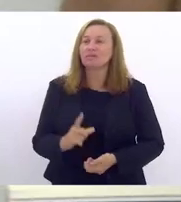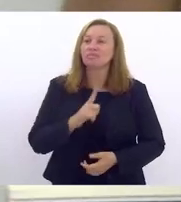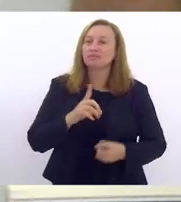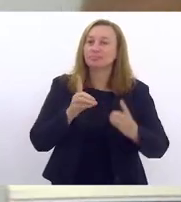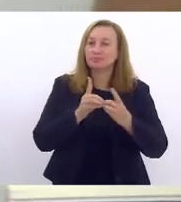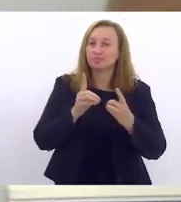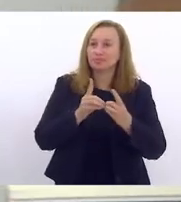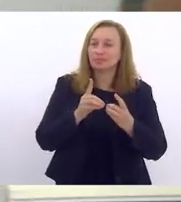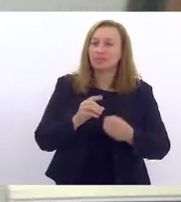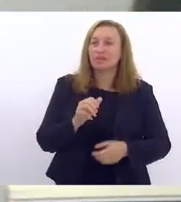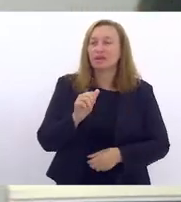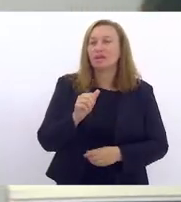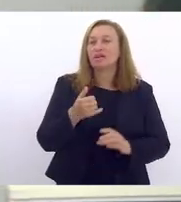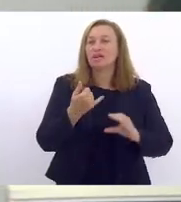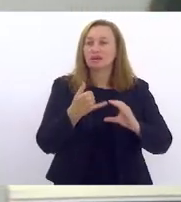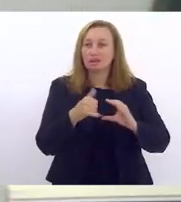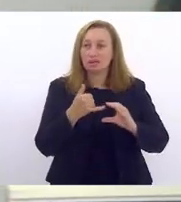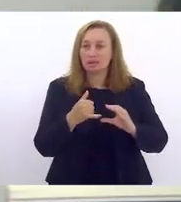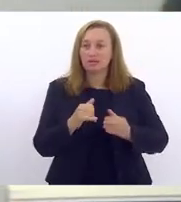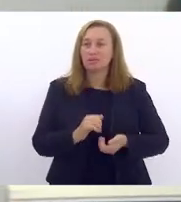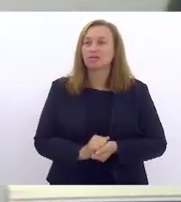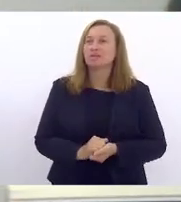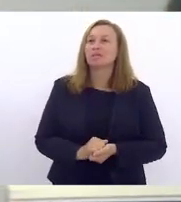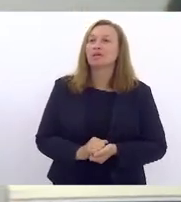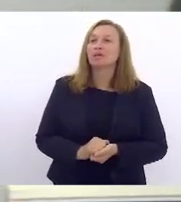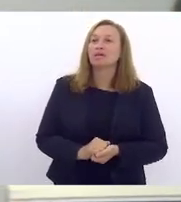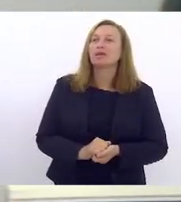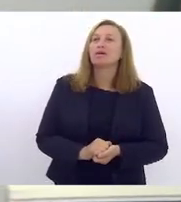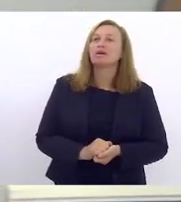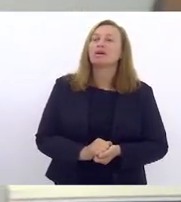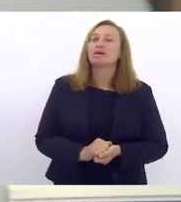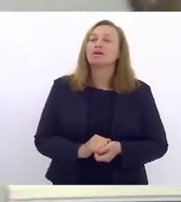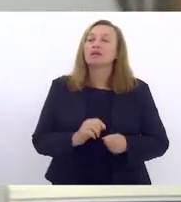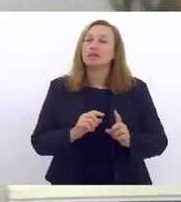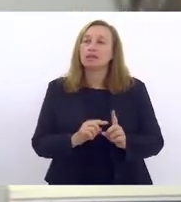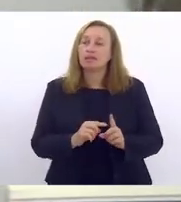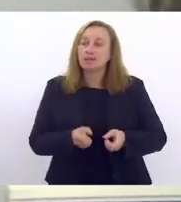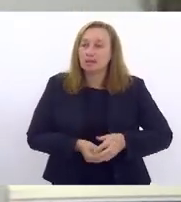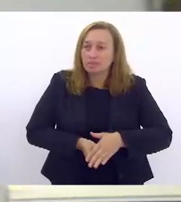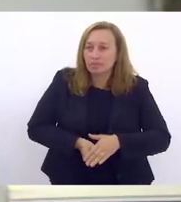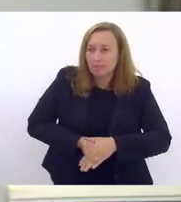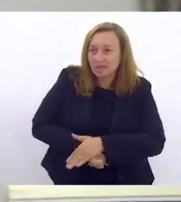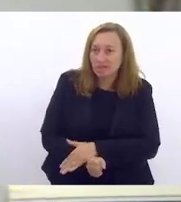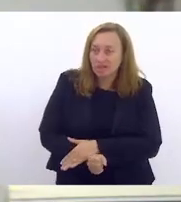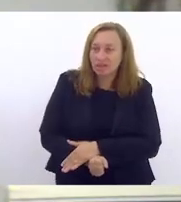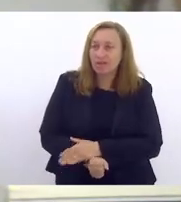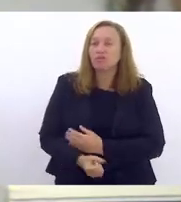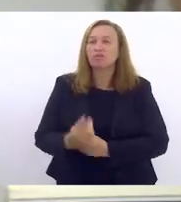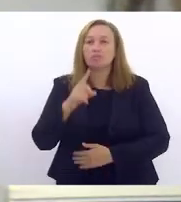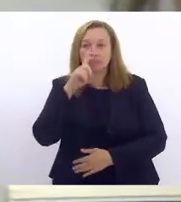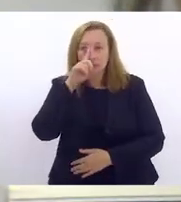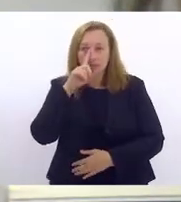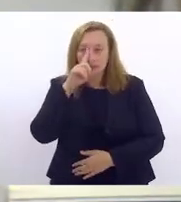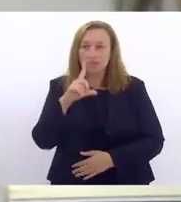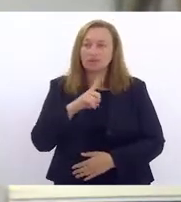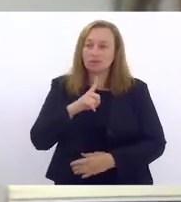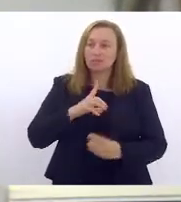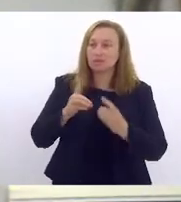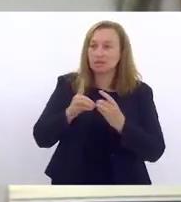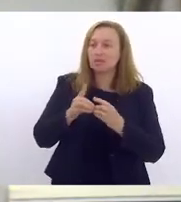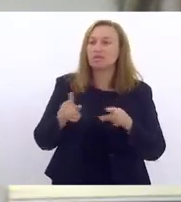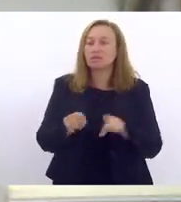de follow-up pré-natal de alto risco. Este é o Hospital Maternidade Maria Amélia Buarque de